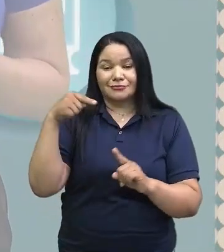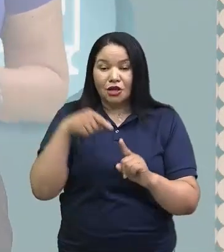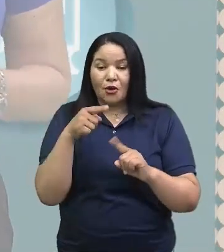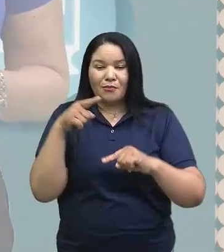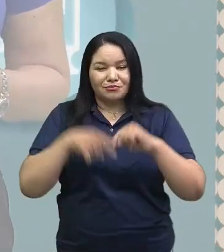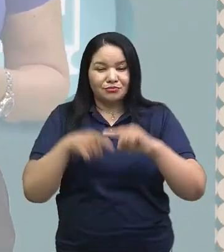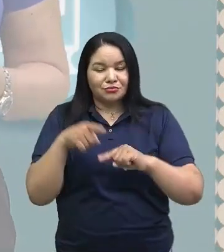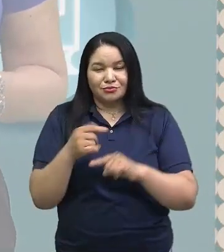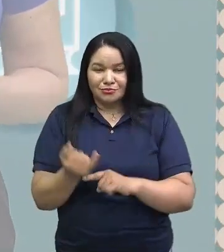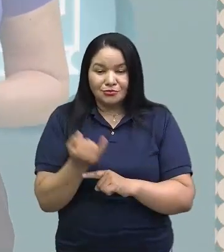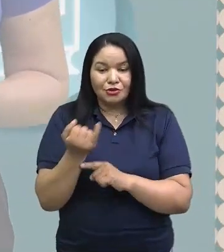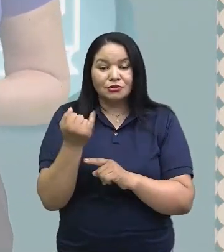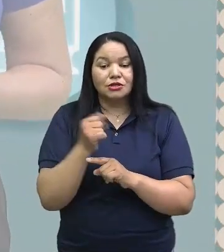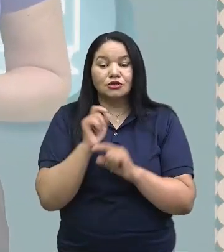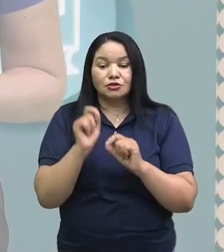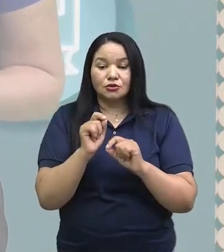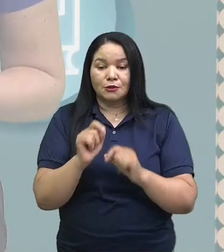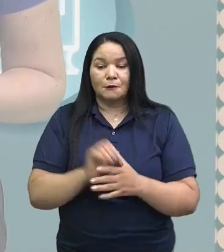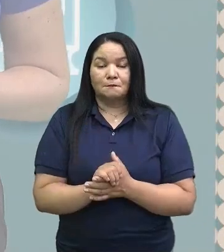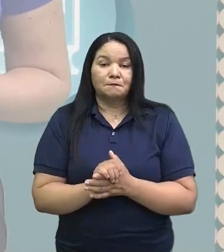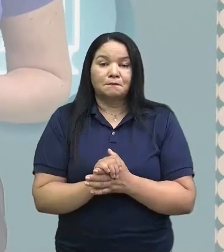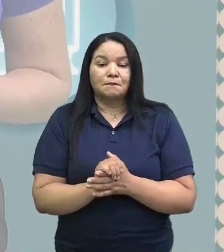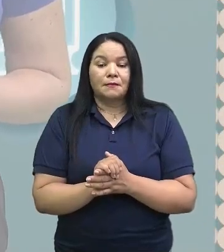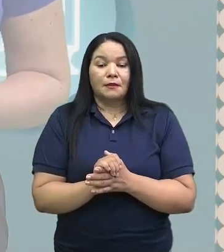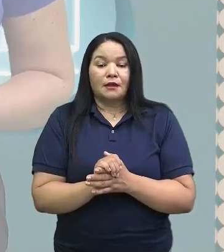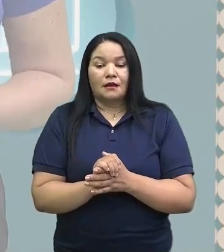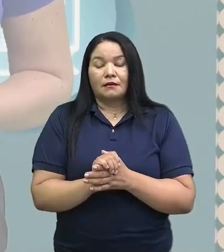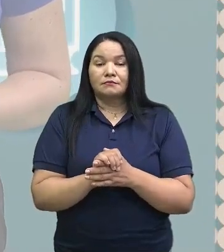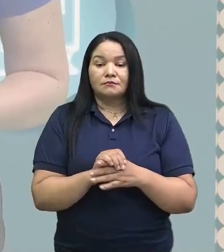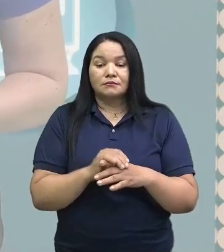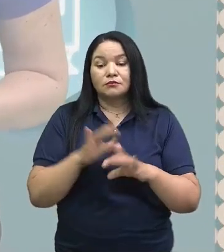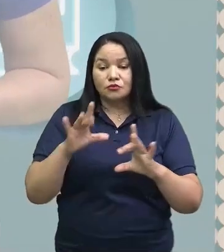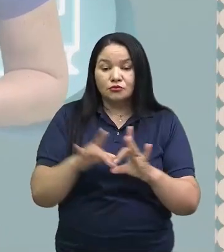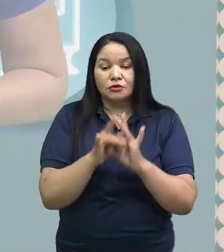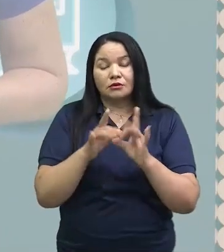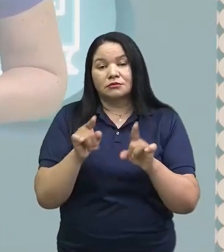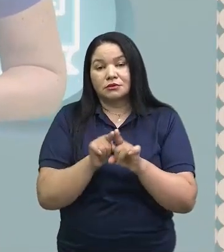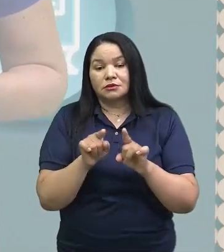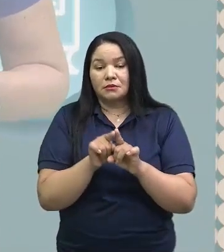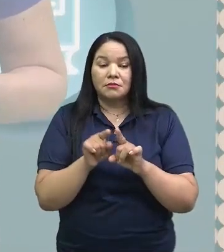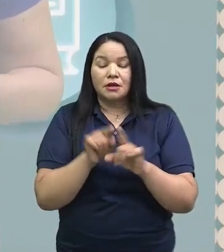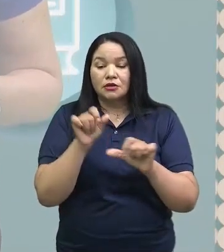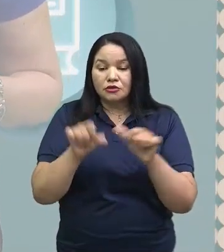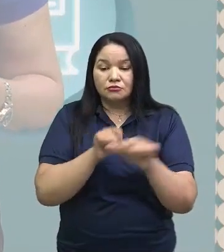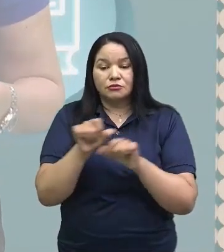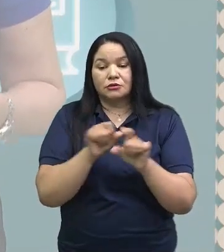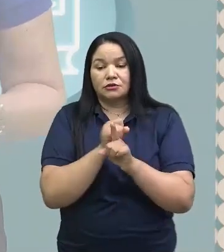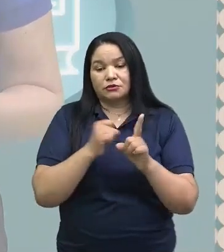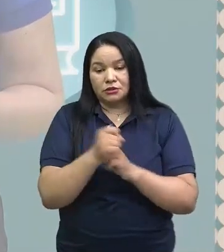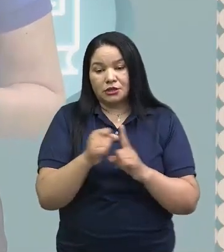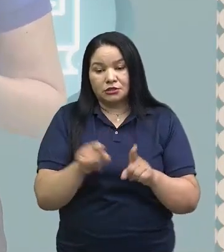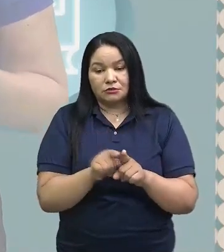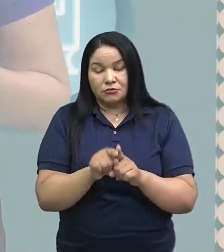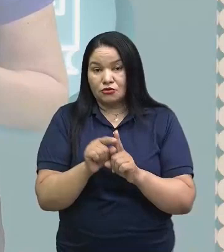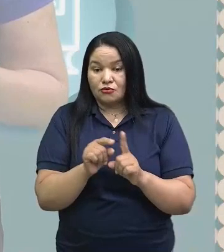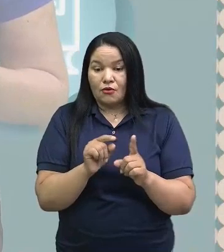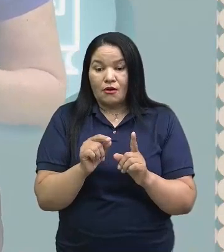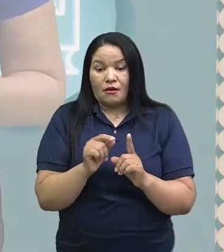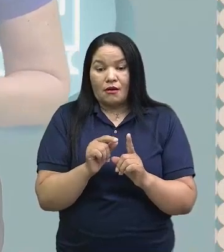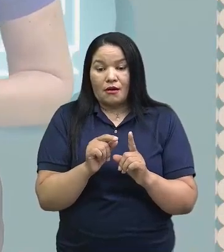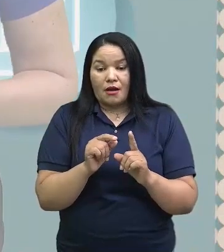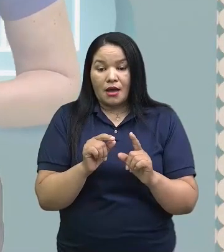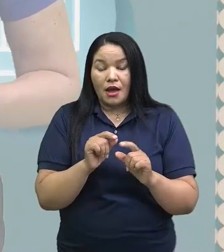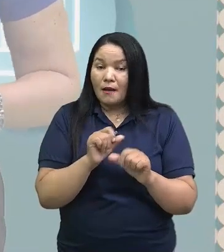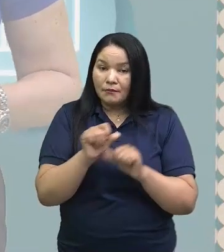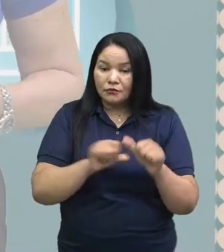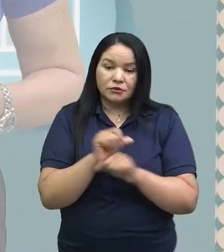ferramenta vital na construção e desconstrução das interações sociais, sendo um reflexo constante